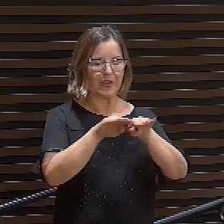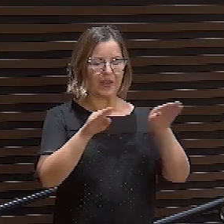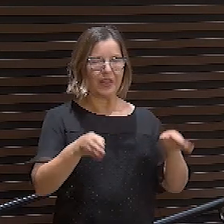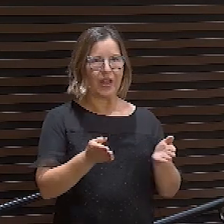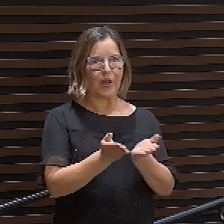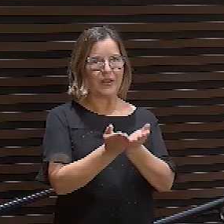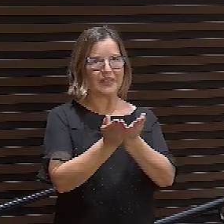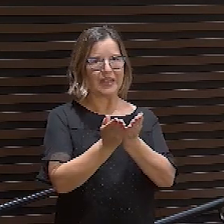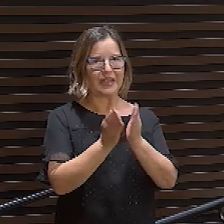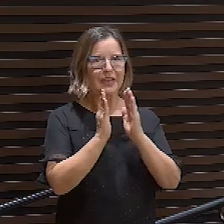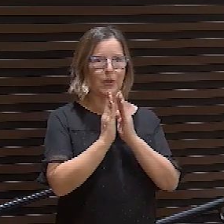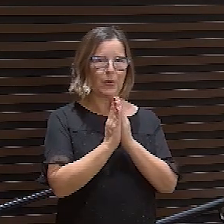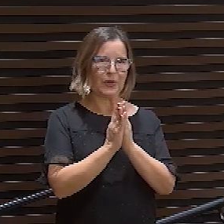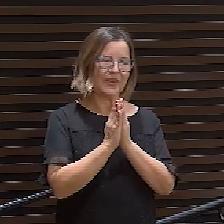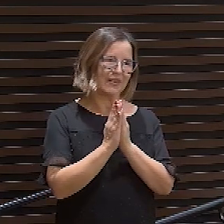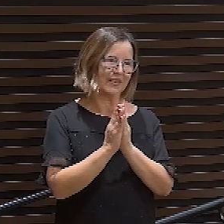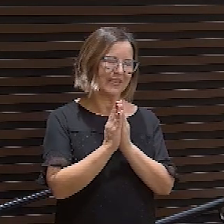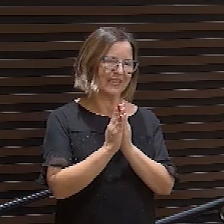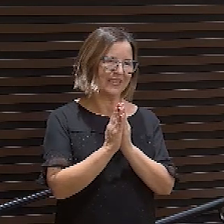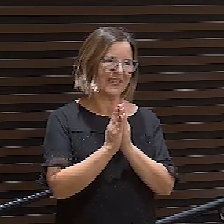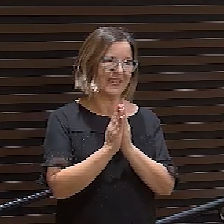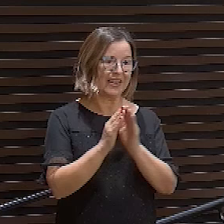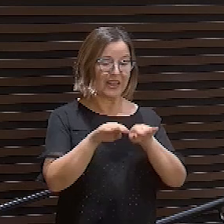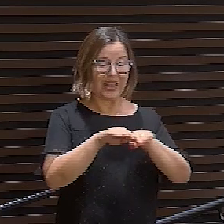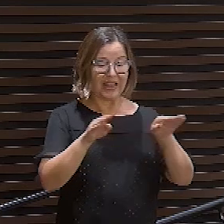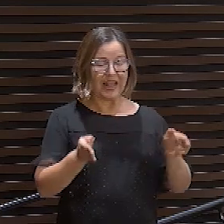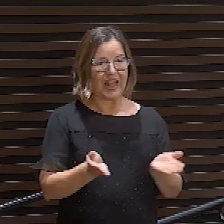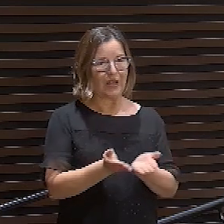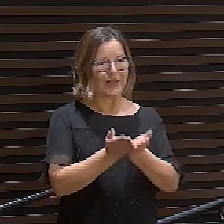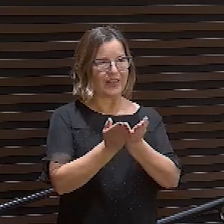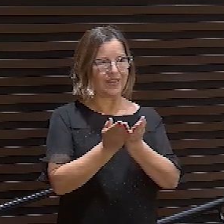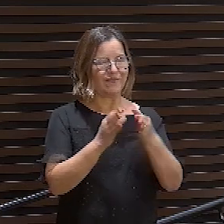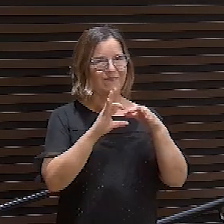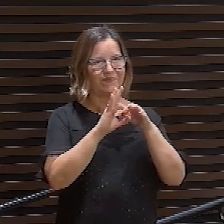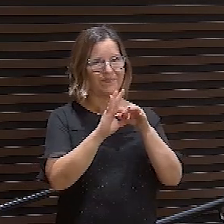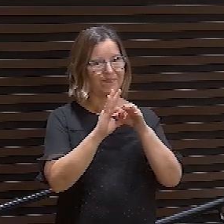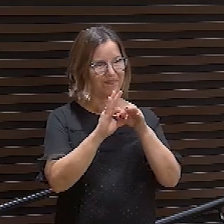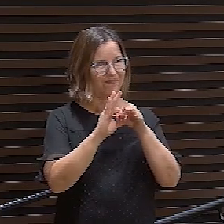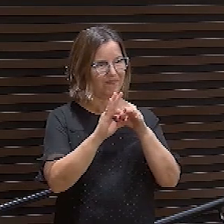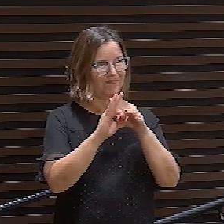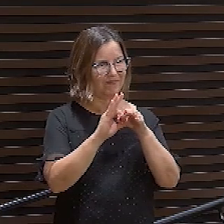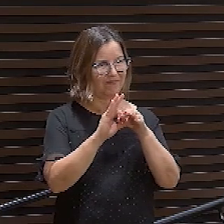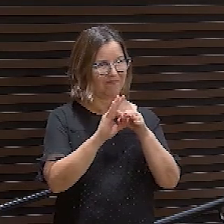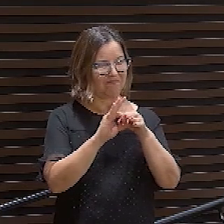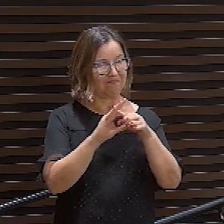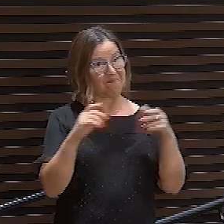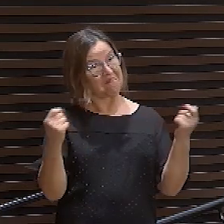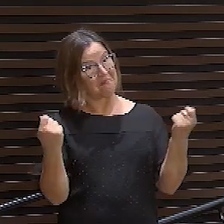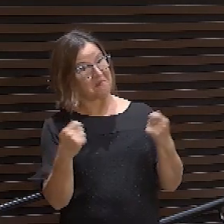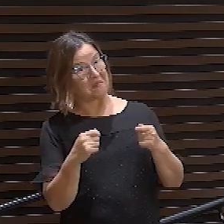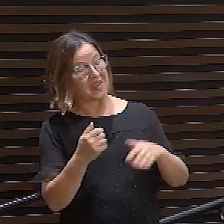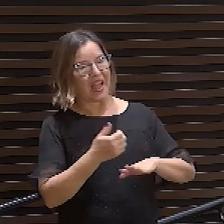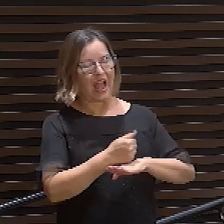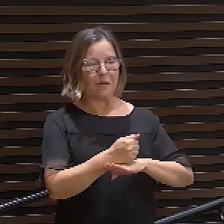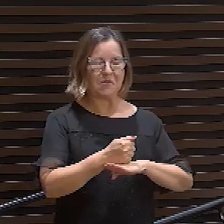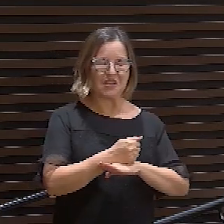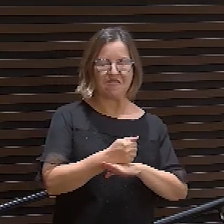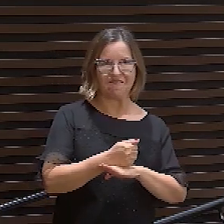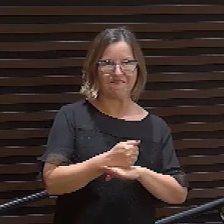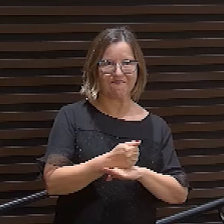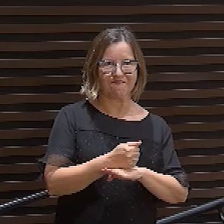da oração. É o altar da intimidade. Possivelmente Abraão teria